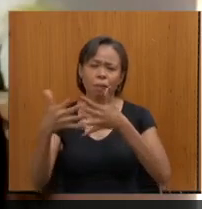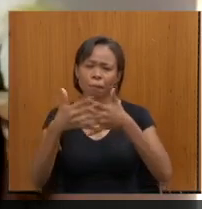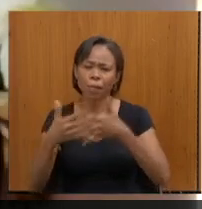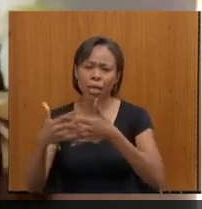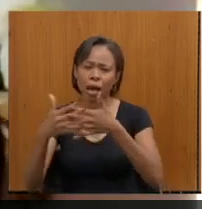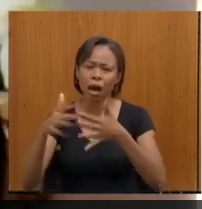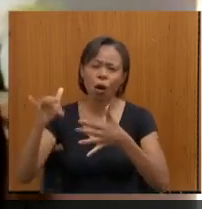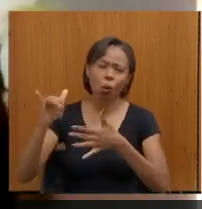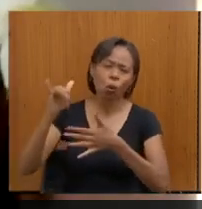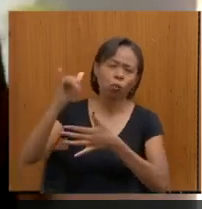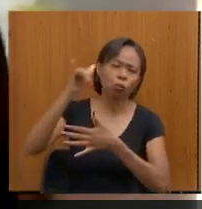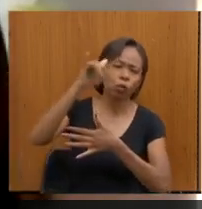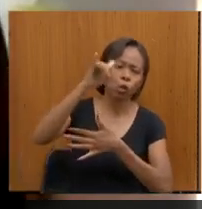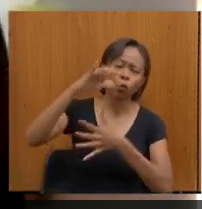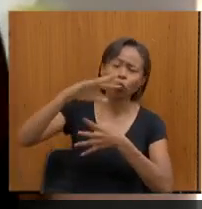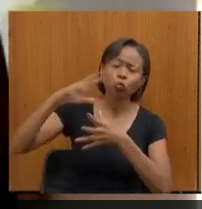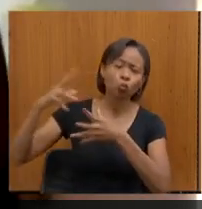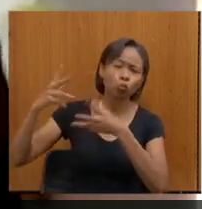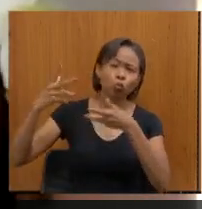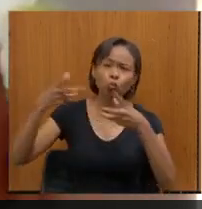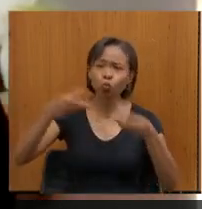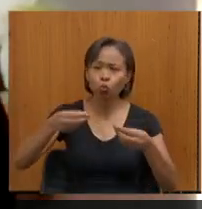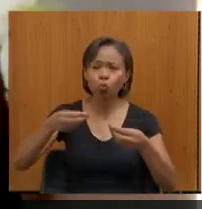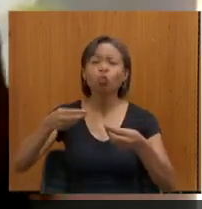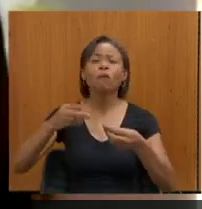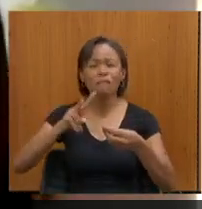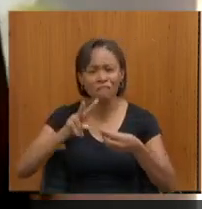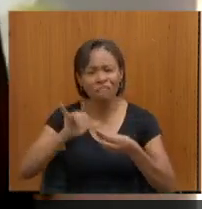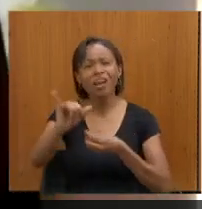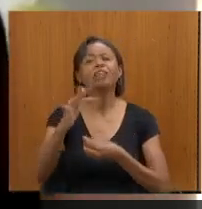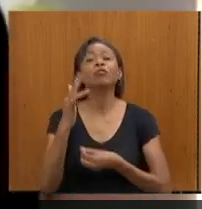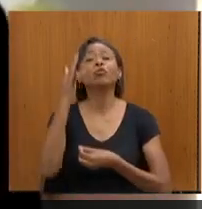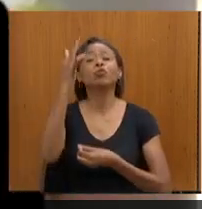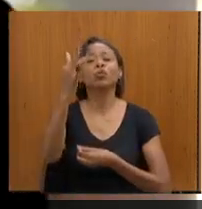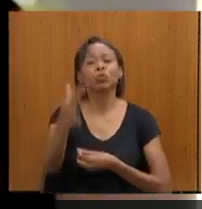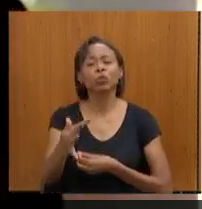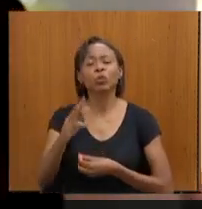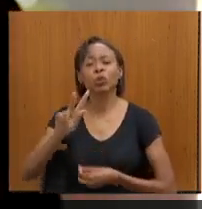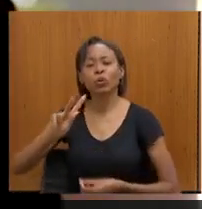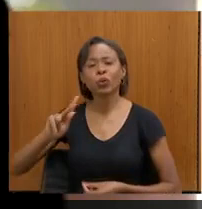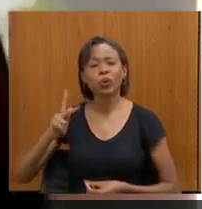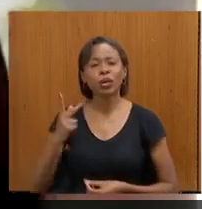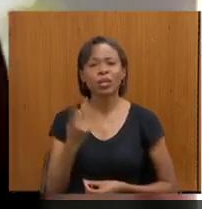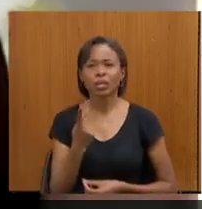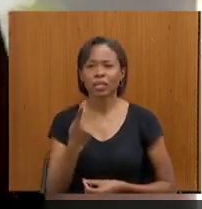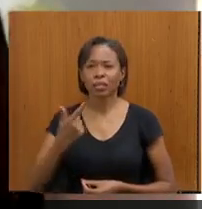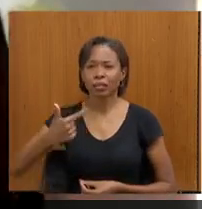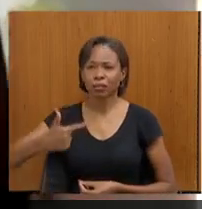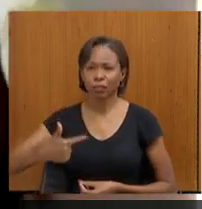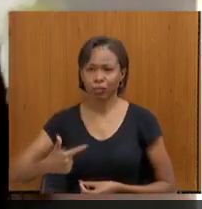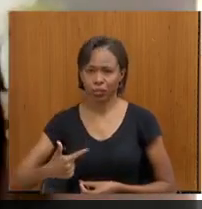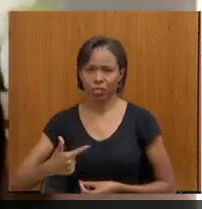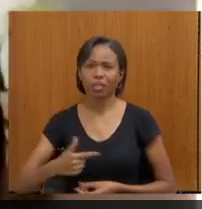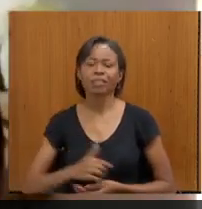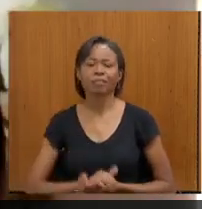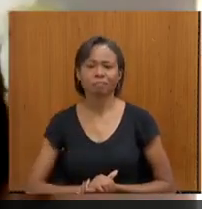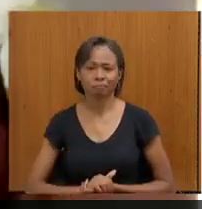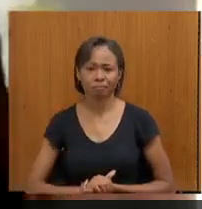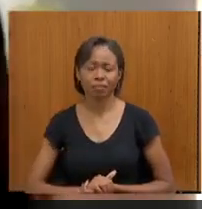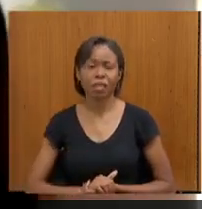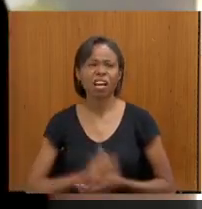provavelmente vão ser de hidrogênio já são os caminhões a ação de hidrogênio